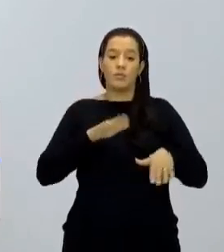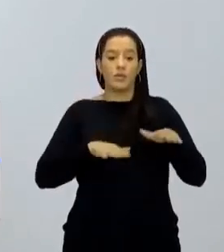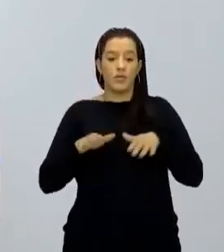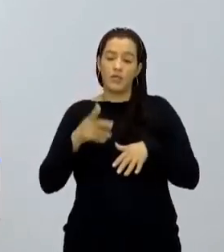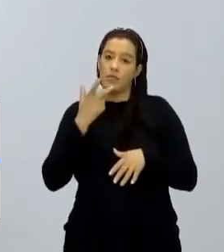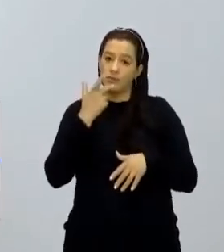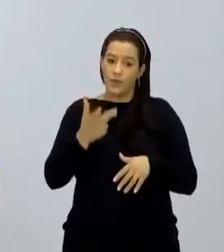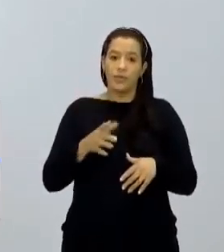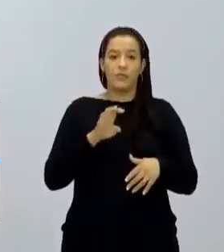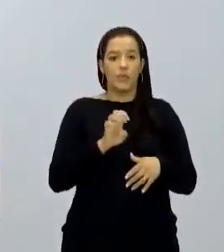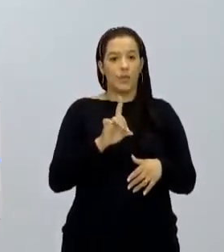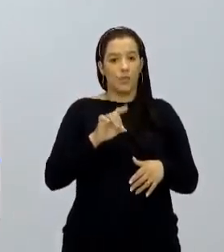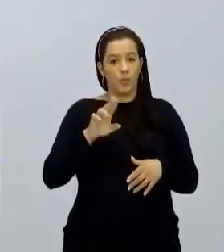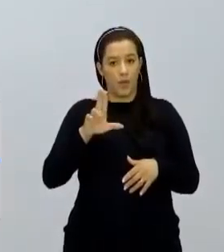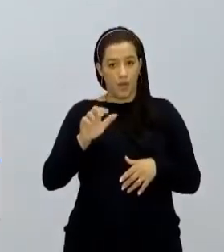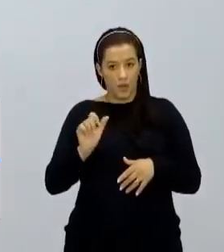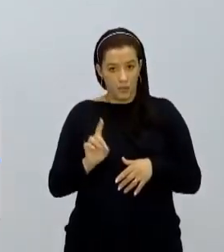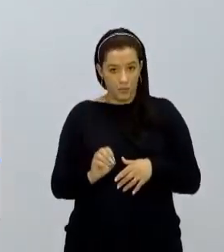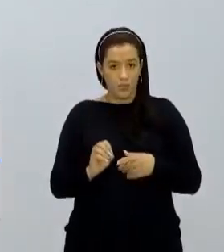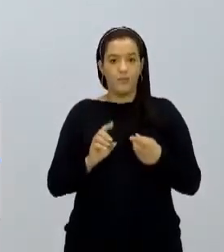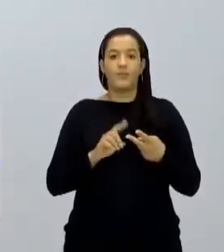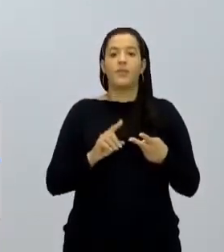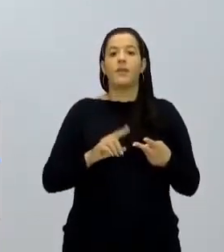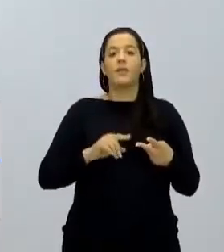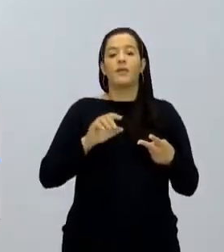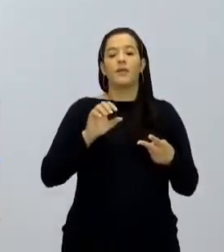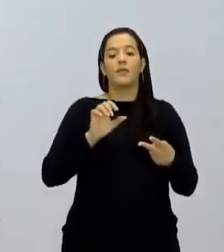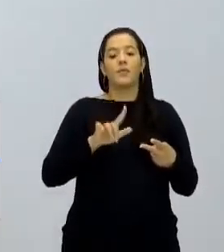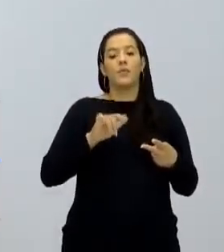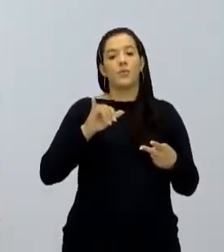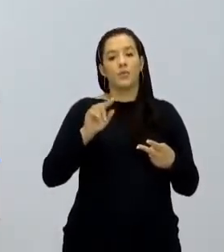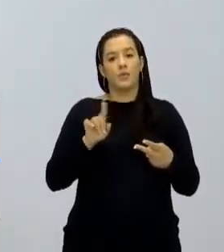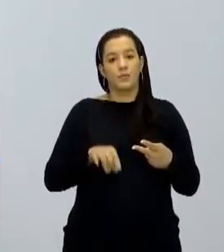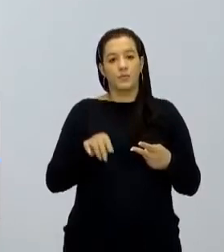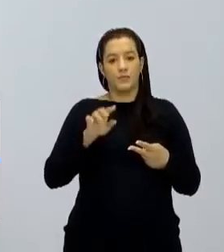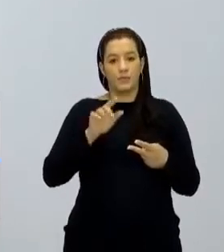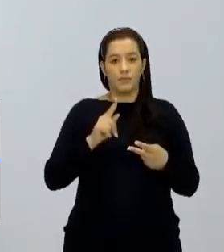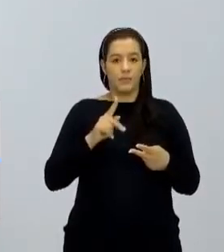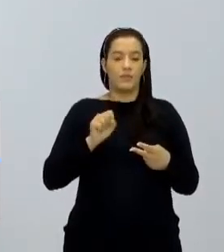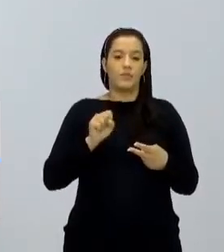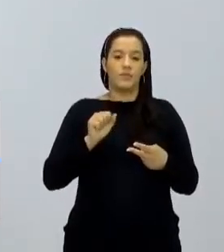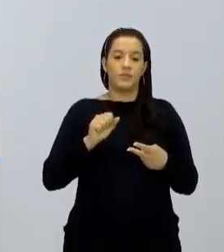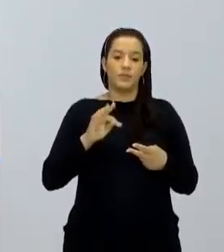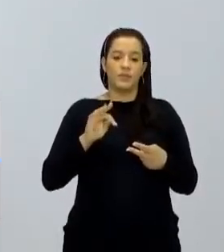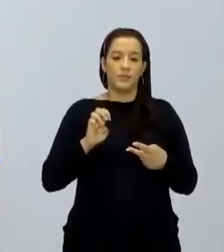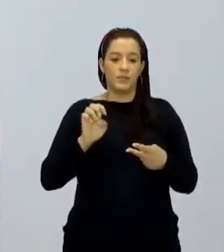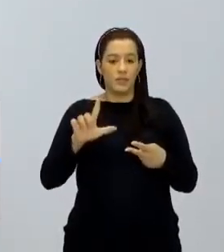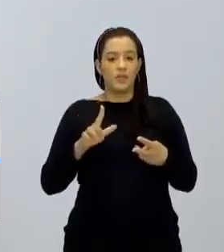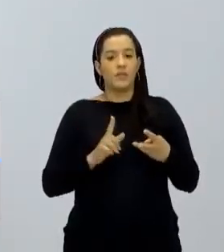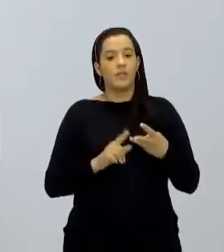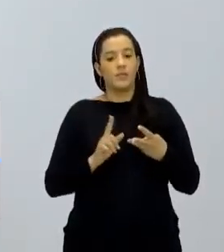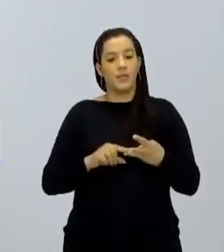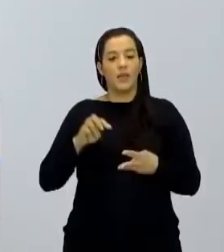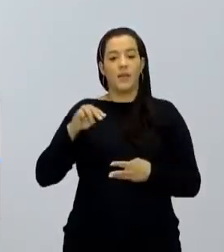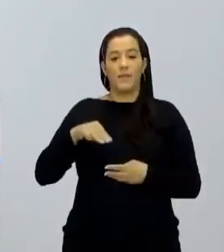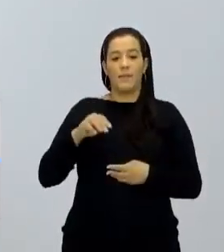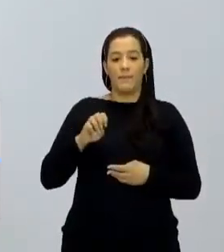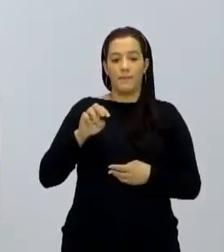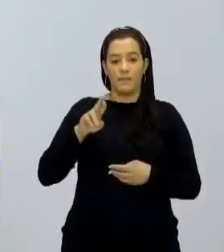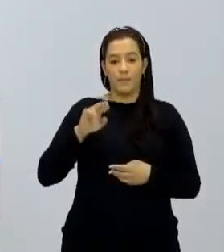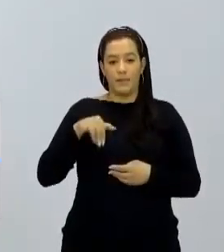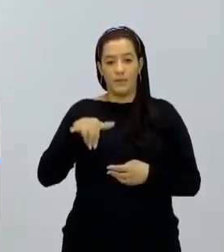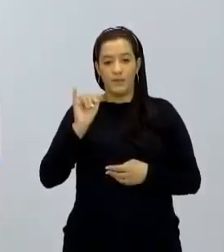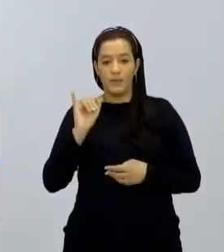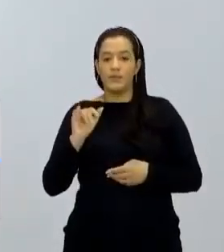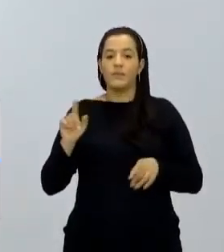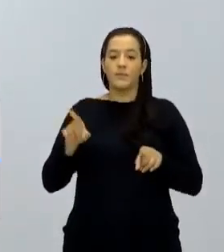Edward Jenner, fala do Louis Pasteur, né? Mas tem também aí a história da Mary Montagu, e com certeza se a gente fosse lá